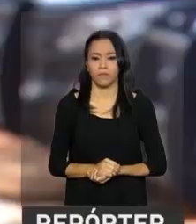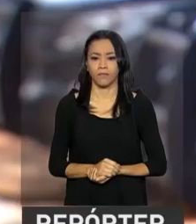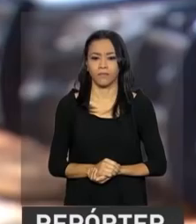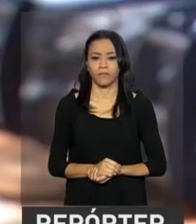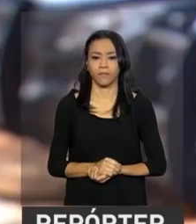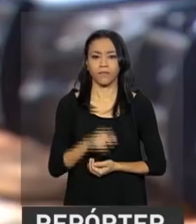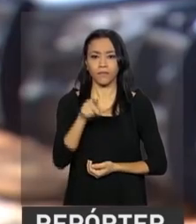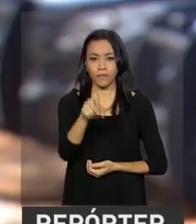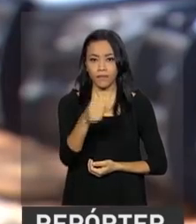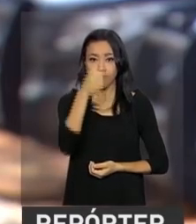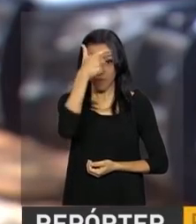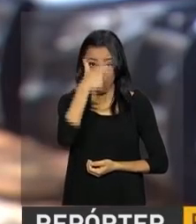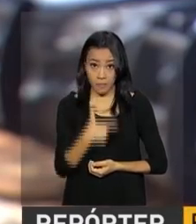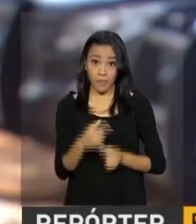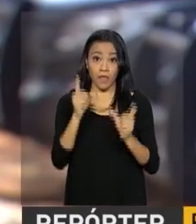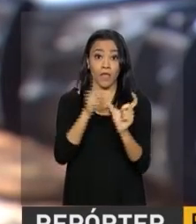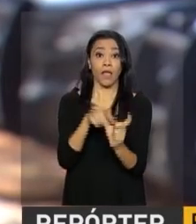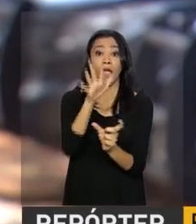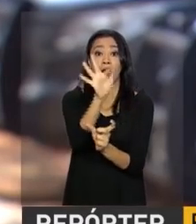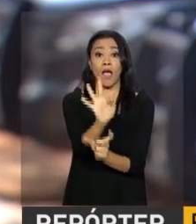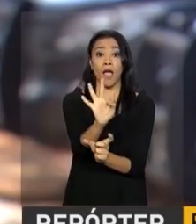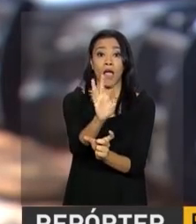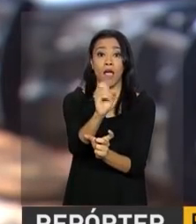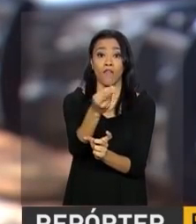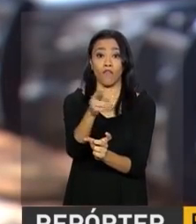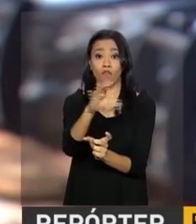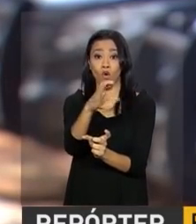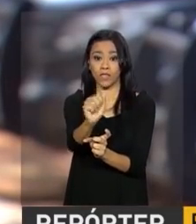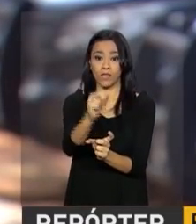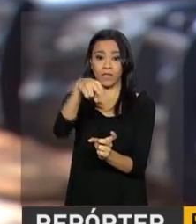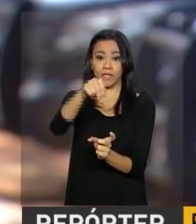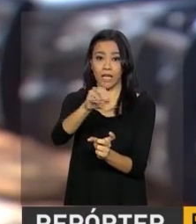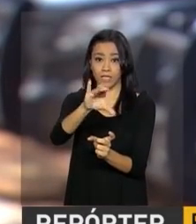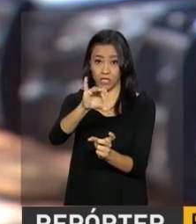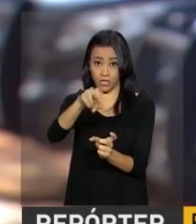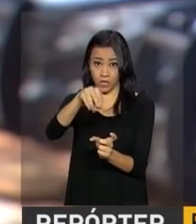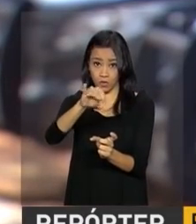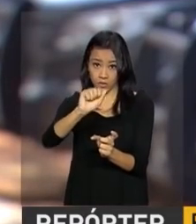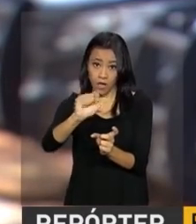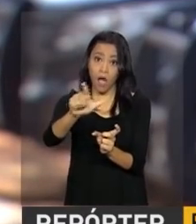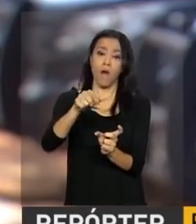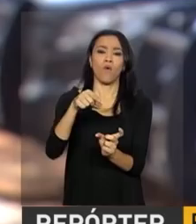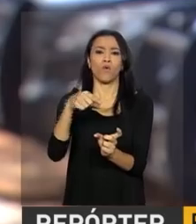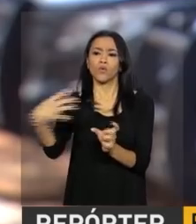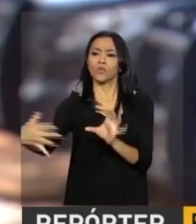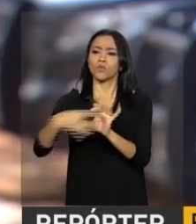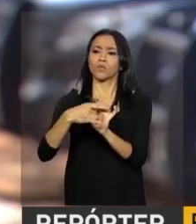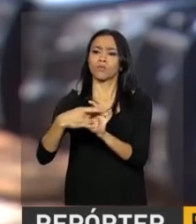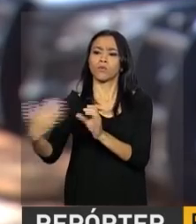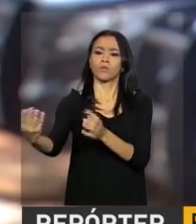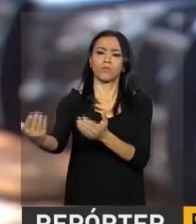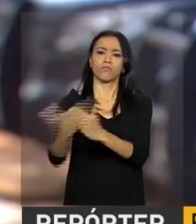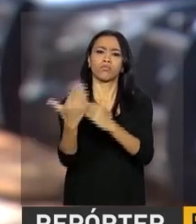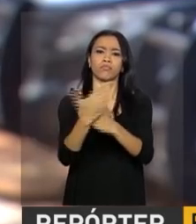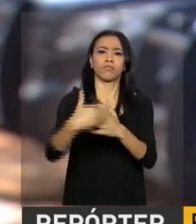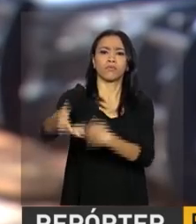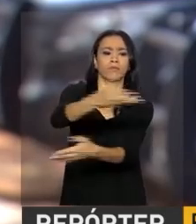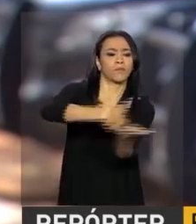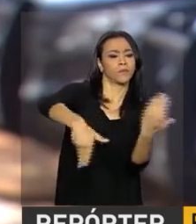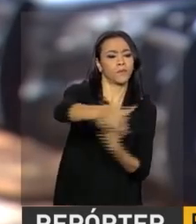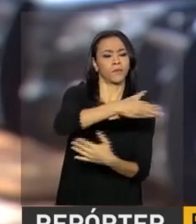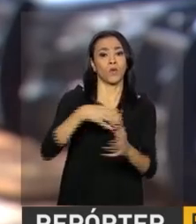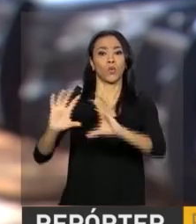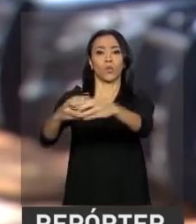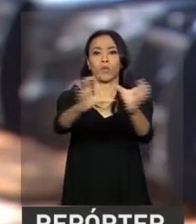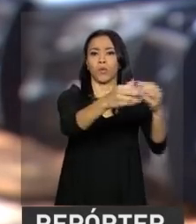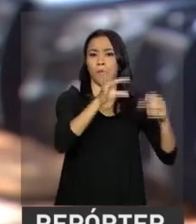A Força Nacional ela vai ter uma atuação conjunta com outros órgãos de segurança pública também. A gente vai atuar na parte